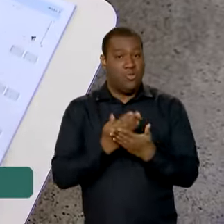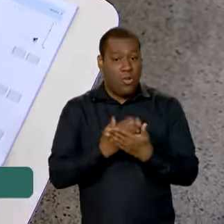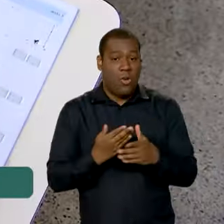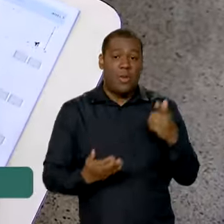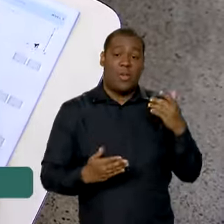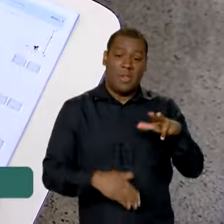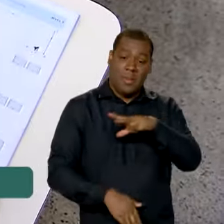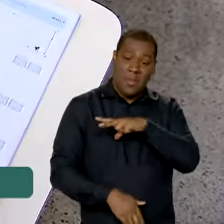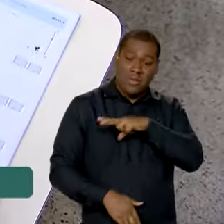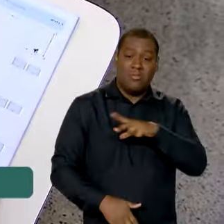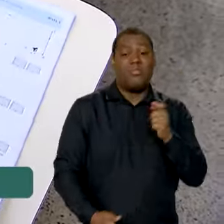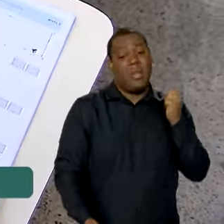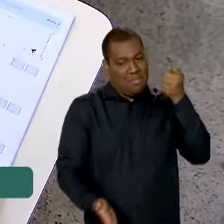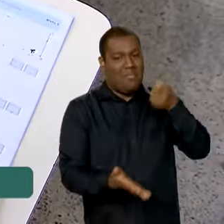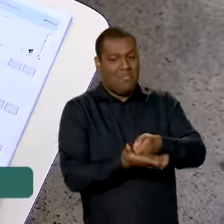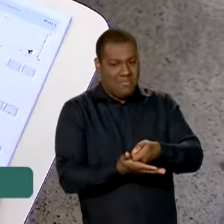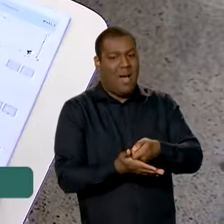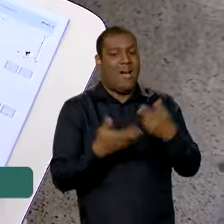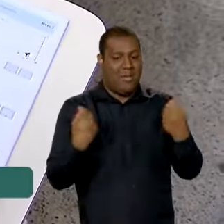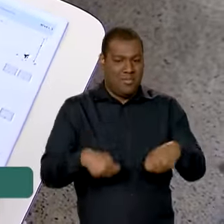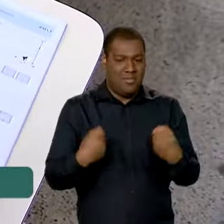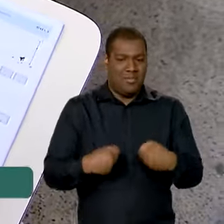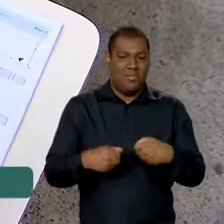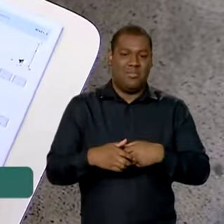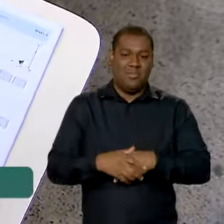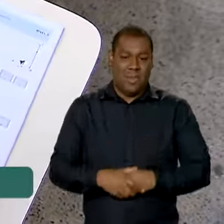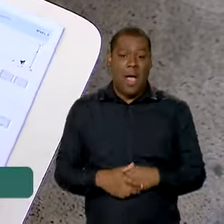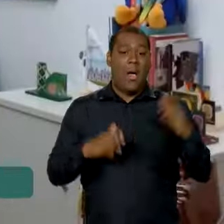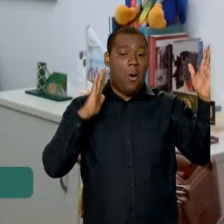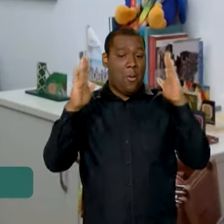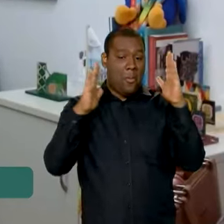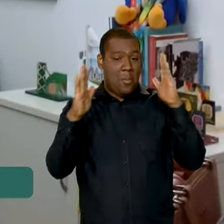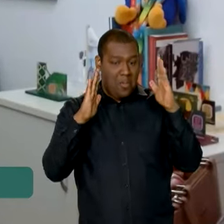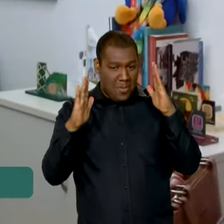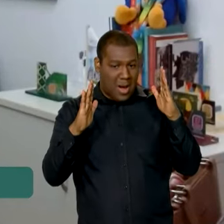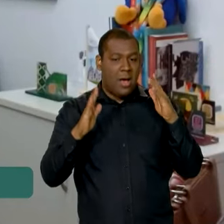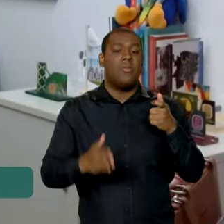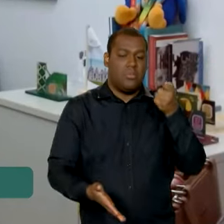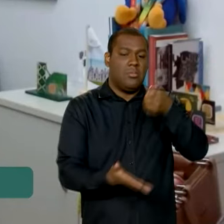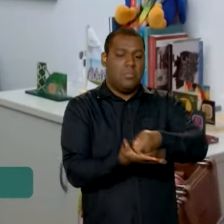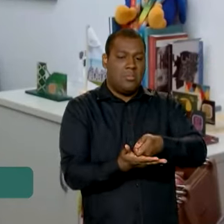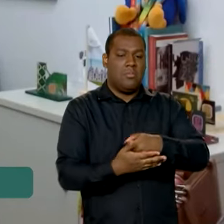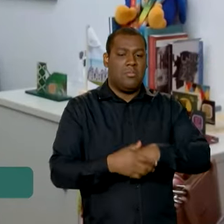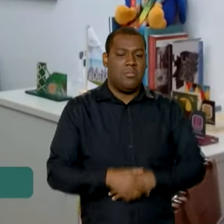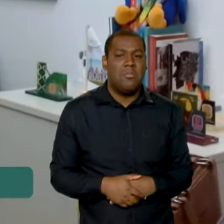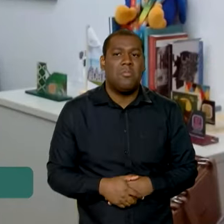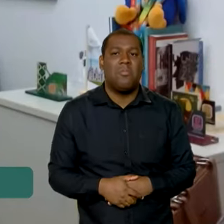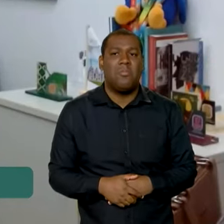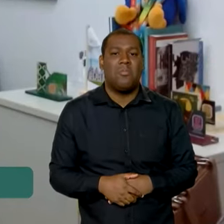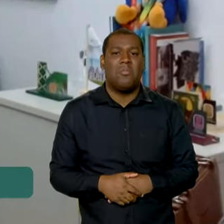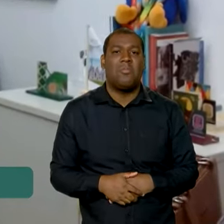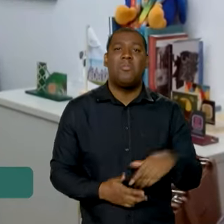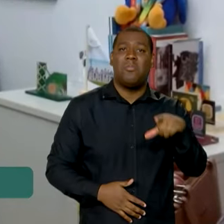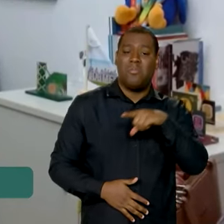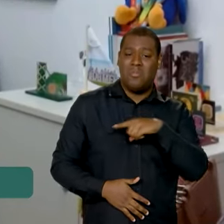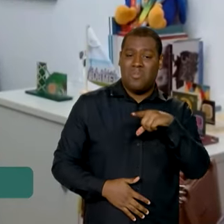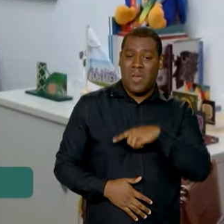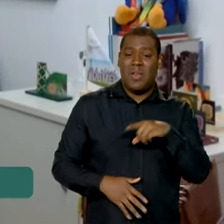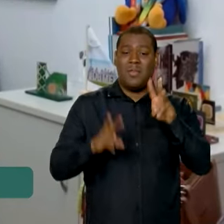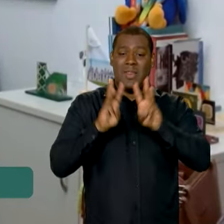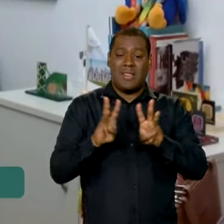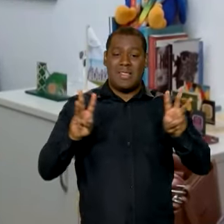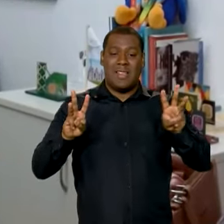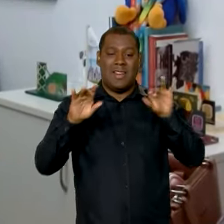o pagamento tem que ser feito dentro do prazo. A gente tem um canal de divulgação, que é o